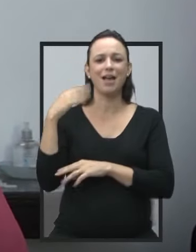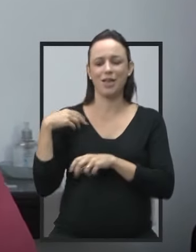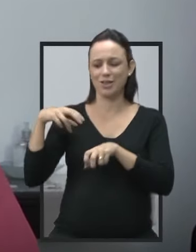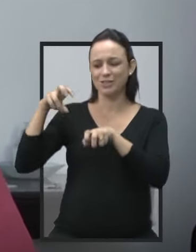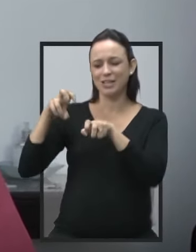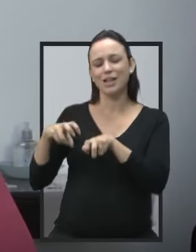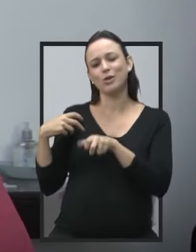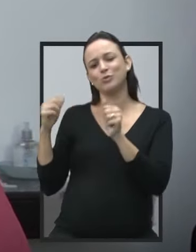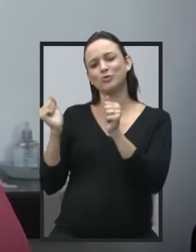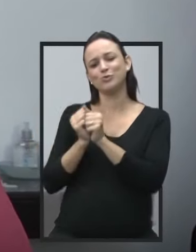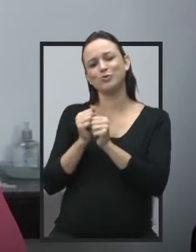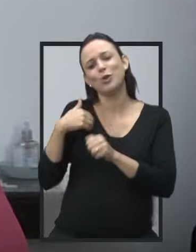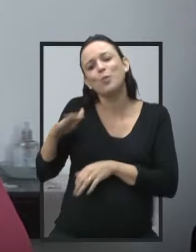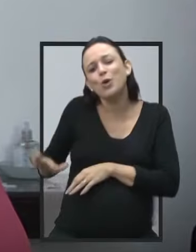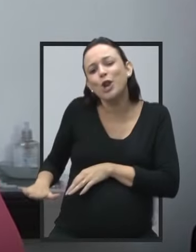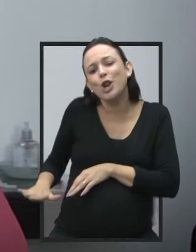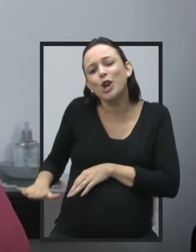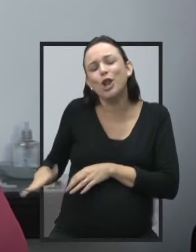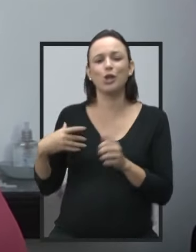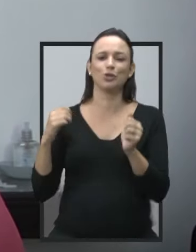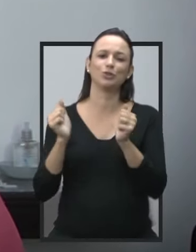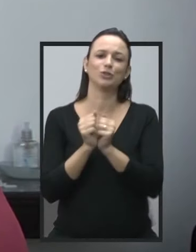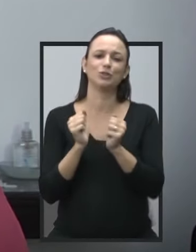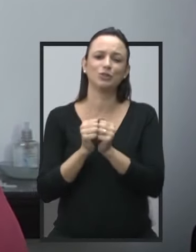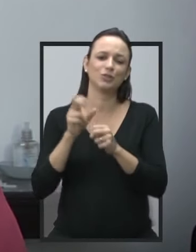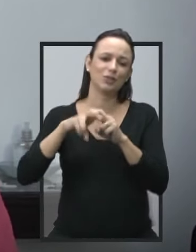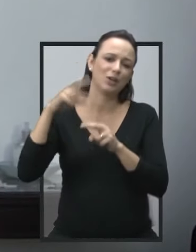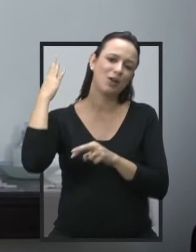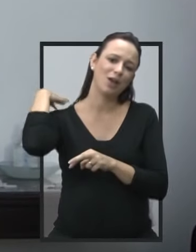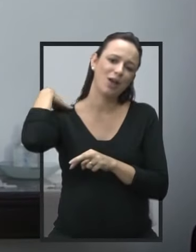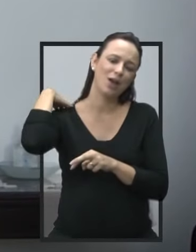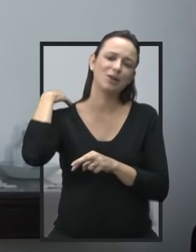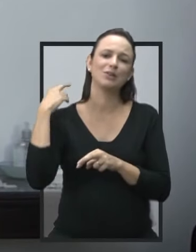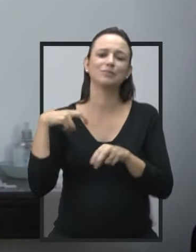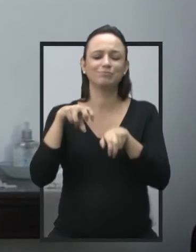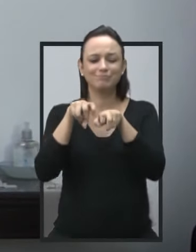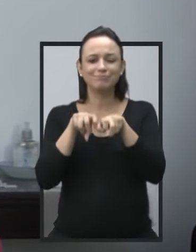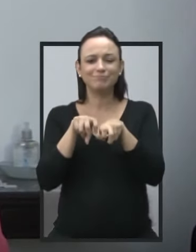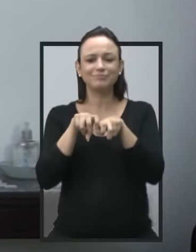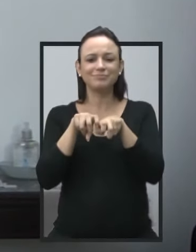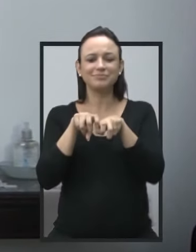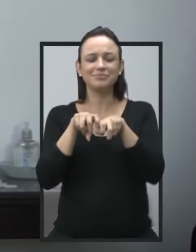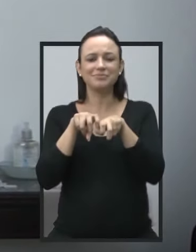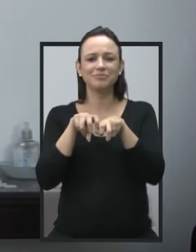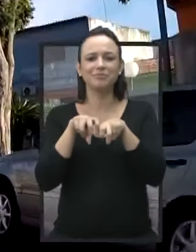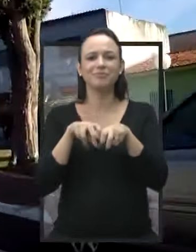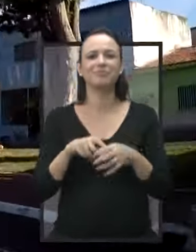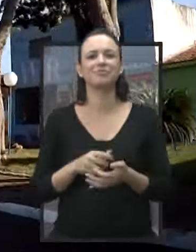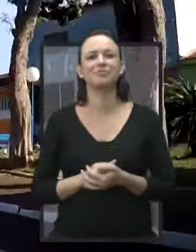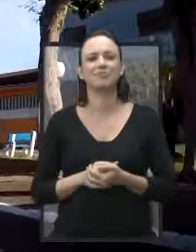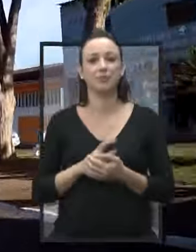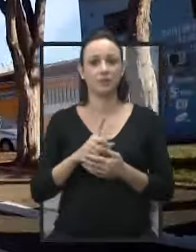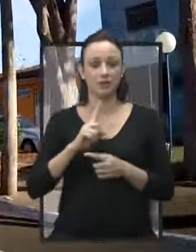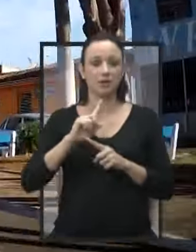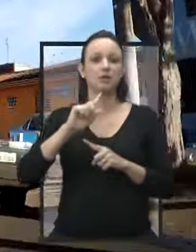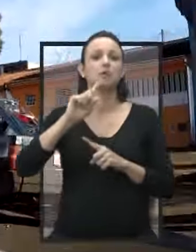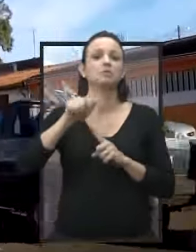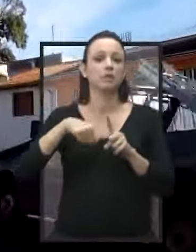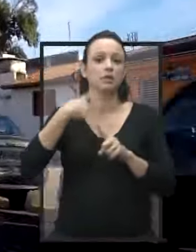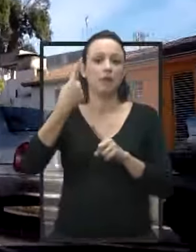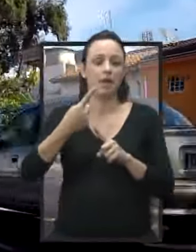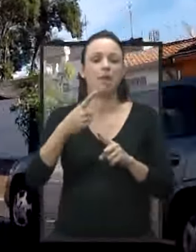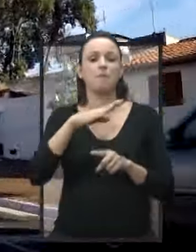que ele ia jogar futebol, eu era pequenininho, sentava nas costas dele atrás, numa muletinha. Um mês após a morte